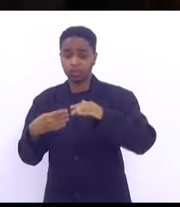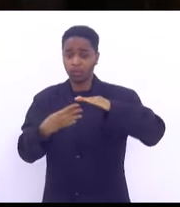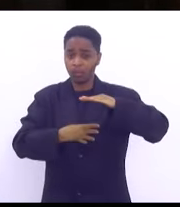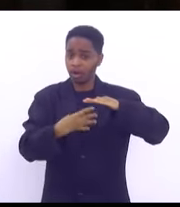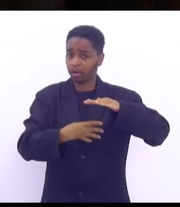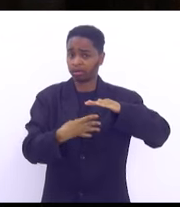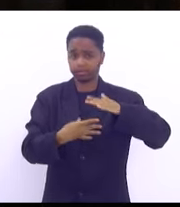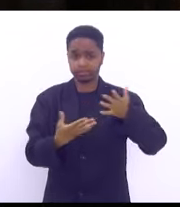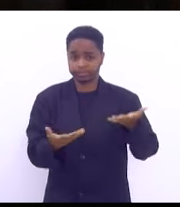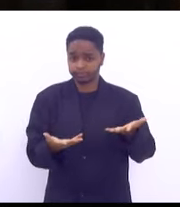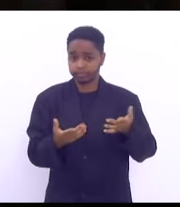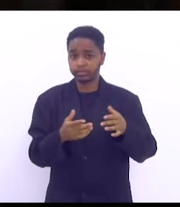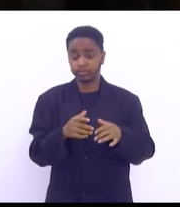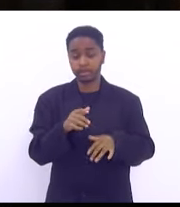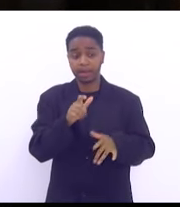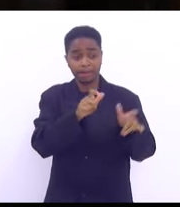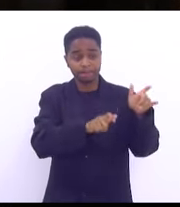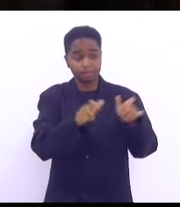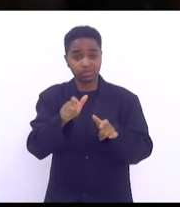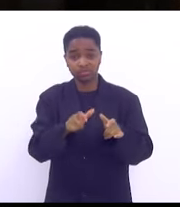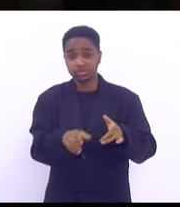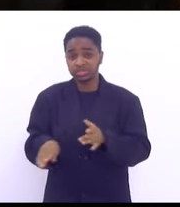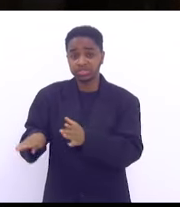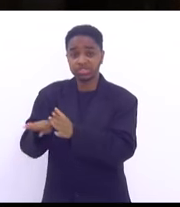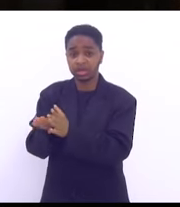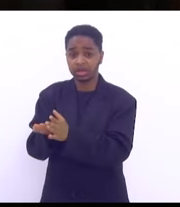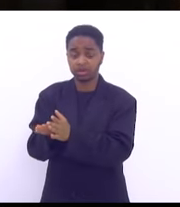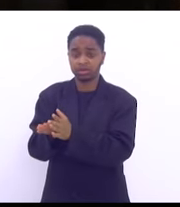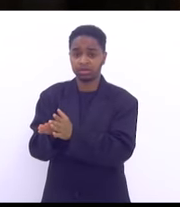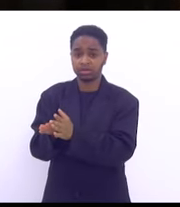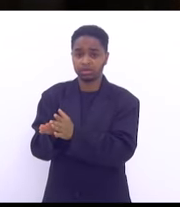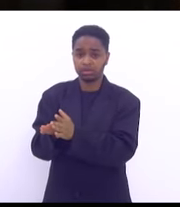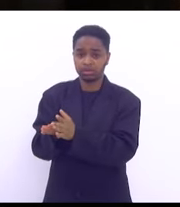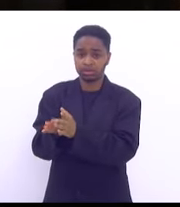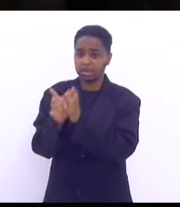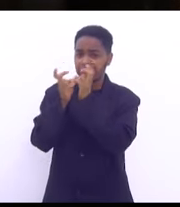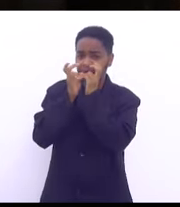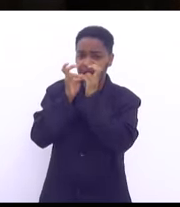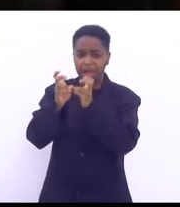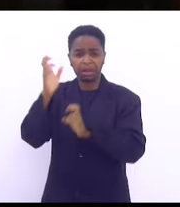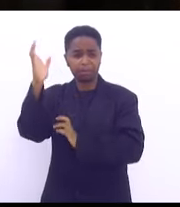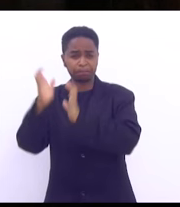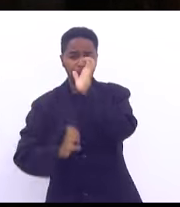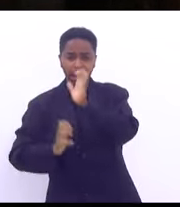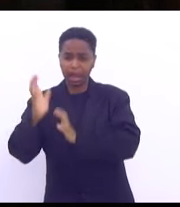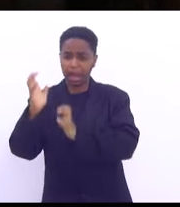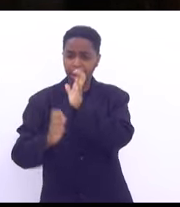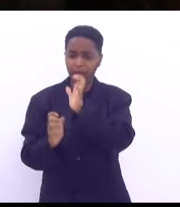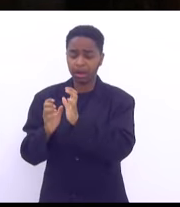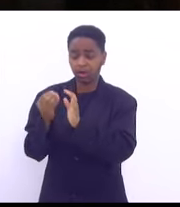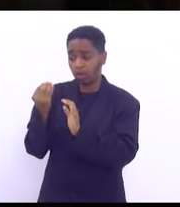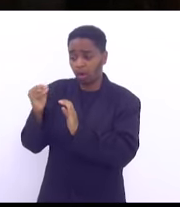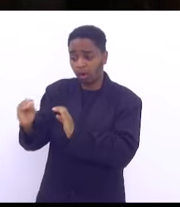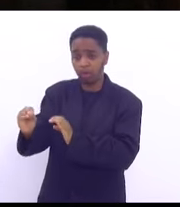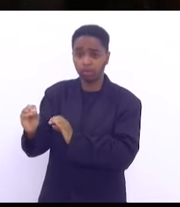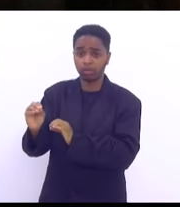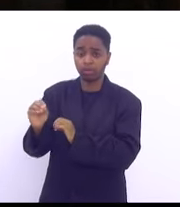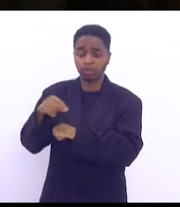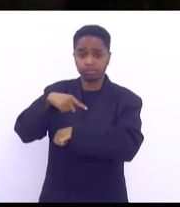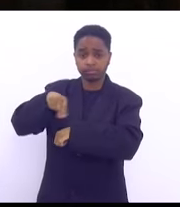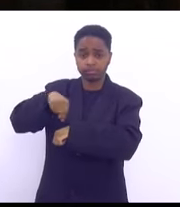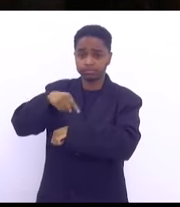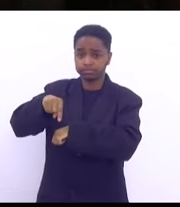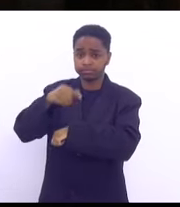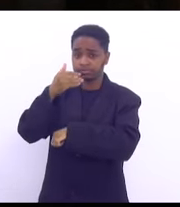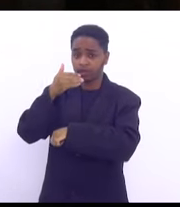aí essas pessoas chegam e no grito colocam na parte externa, no